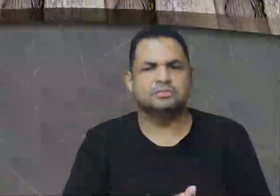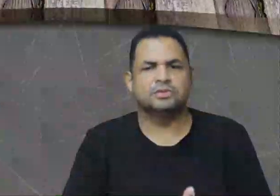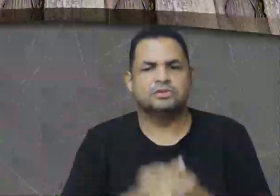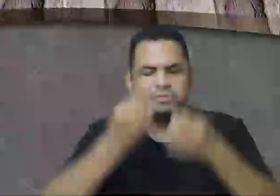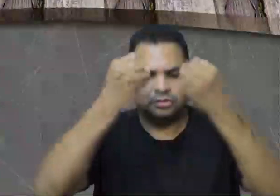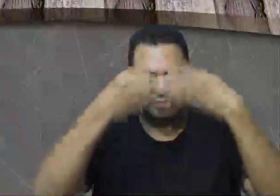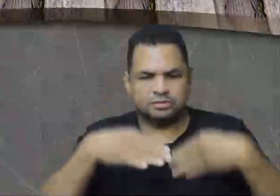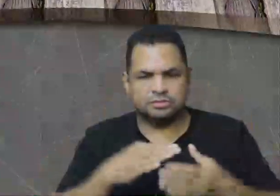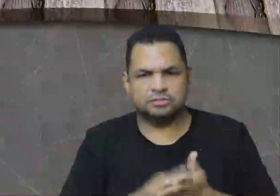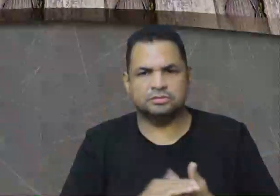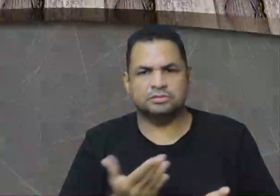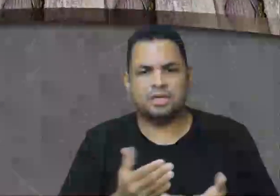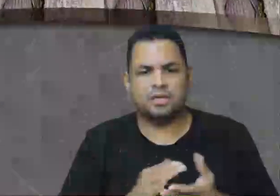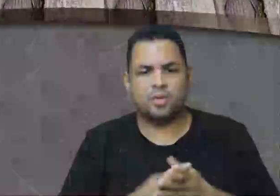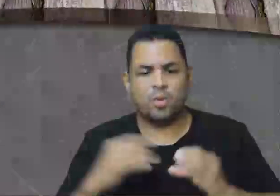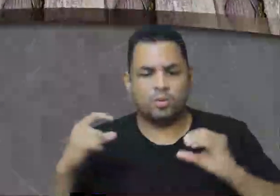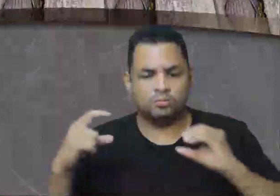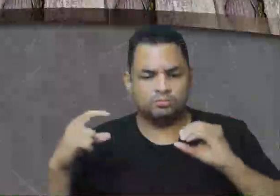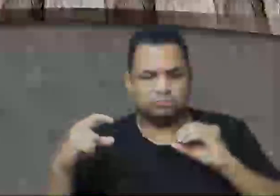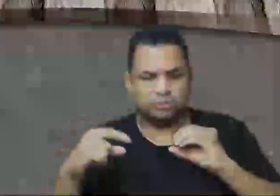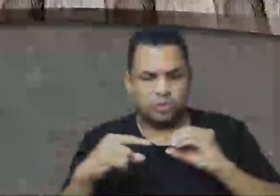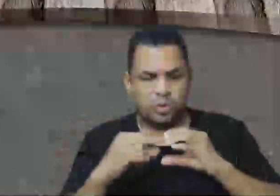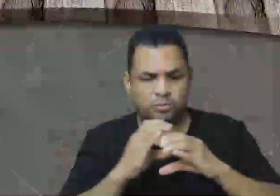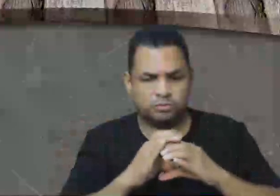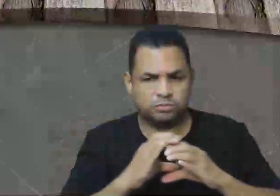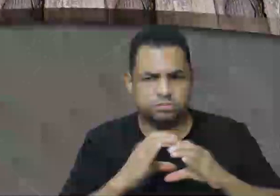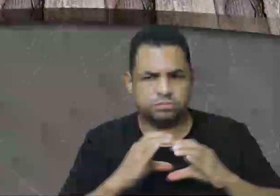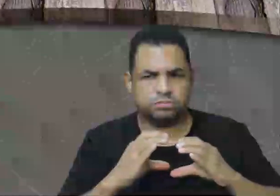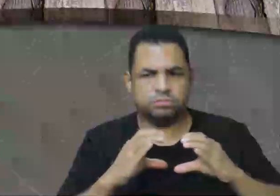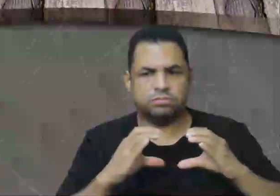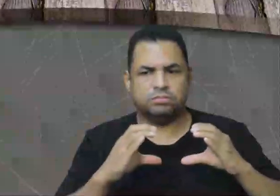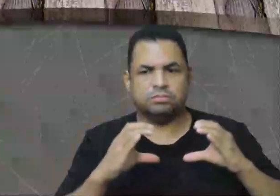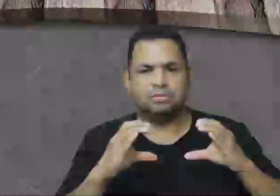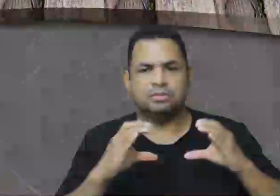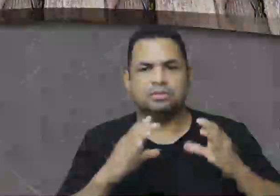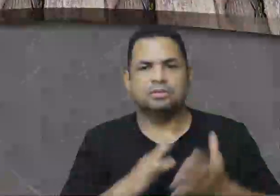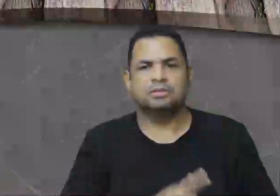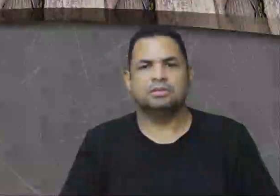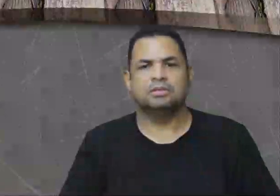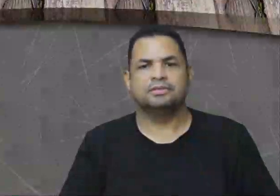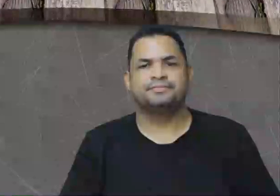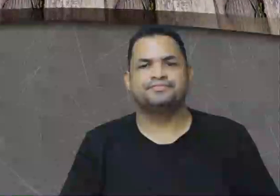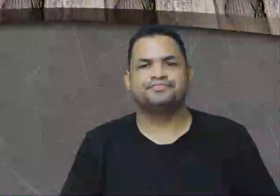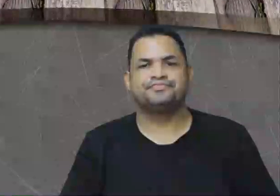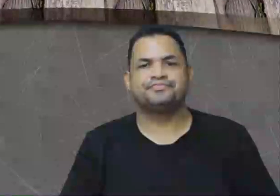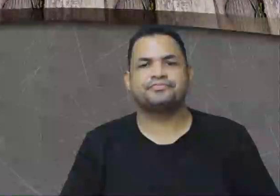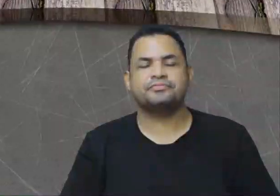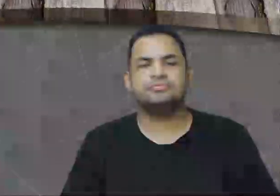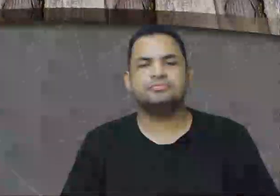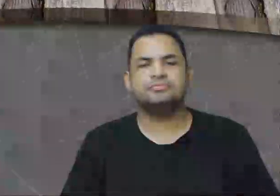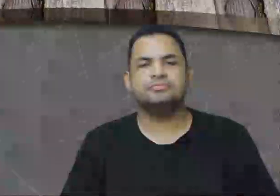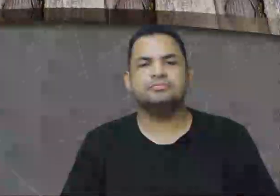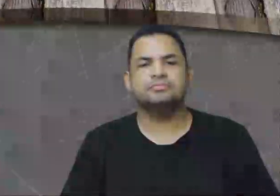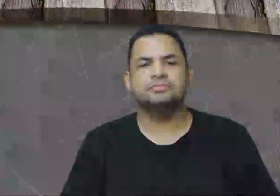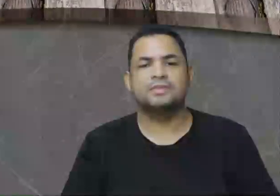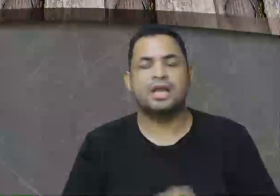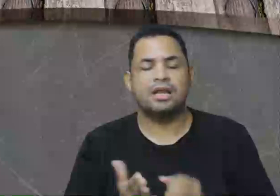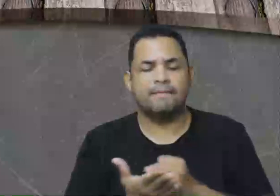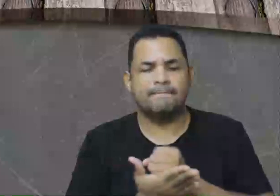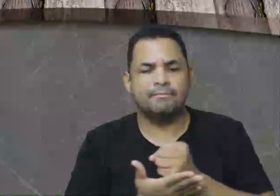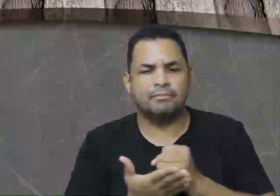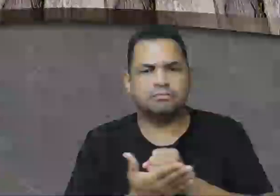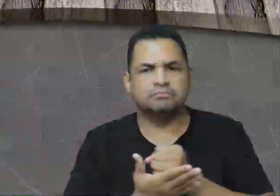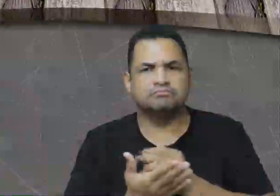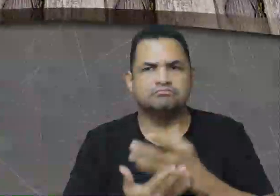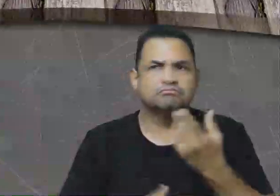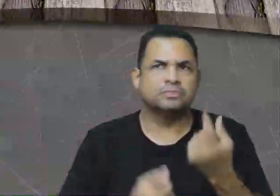sobre o desenvolvimento embrionário, né? O desenvolvimento embrionário, ele é básico em